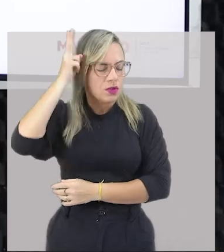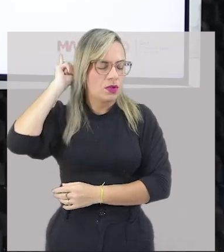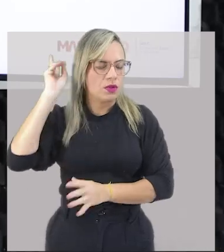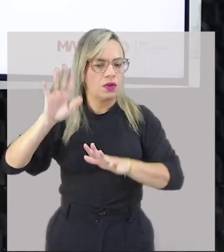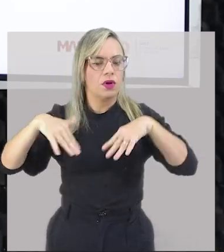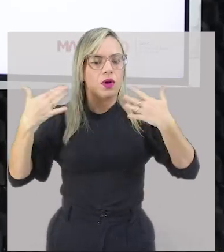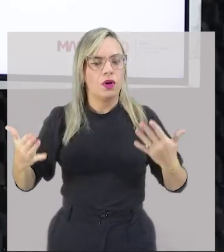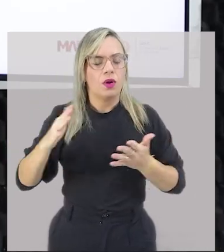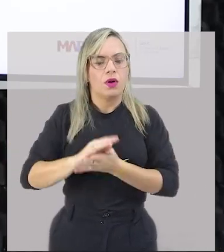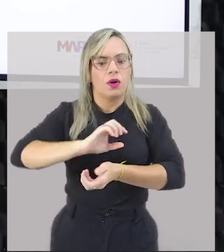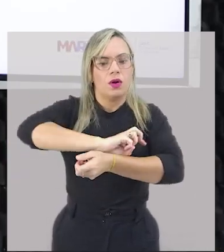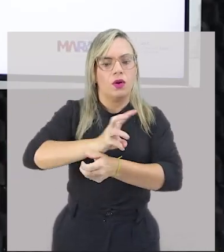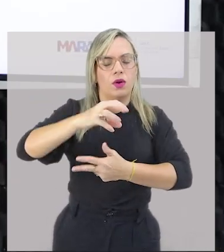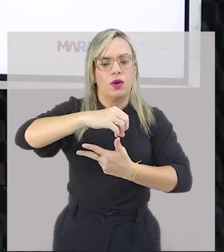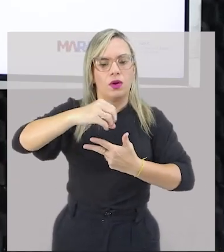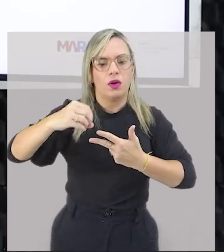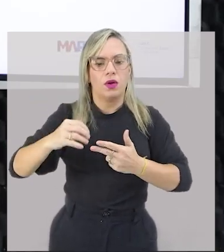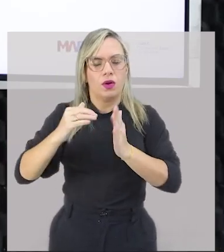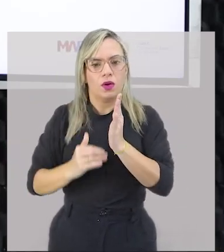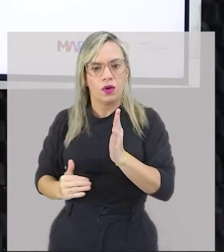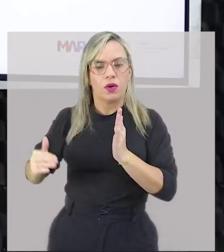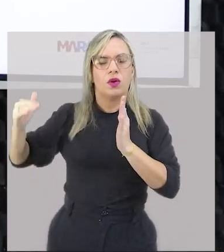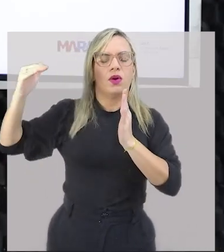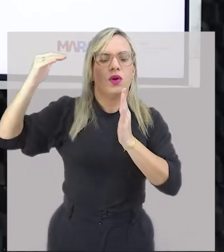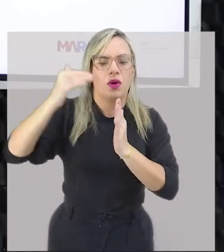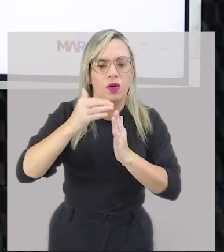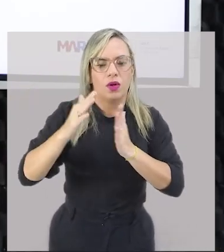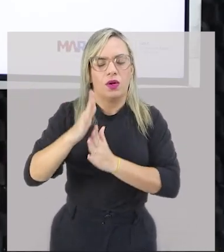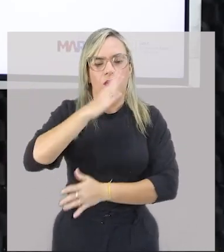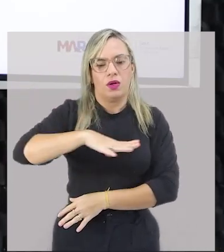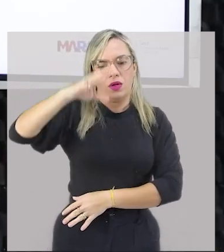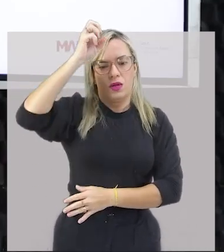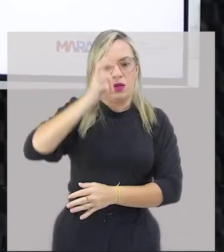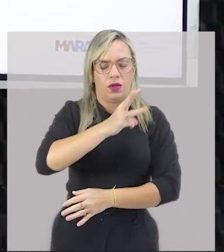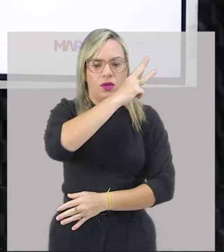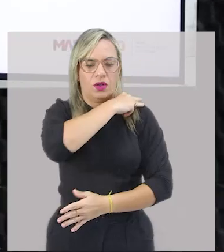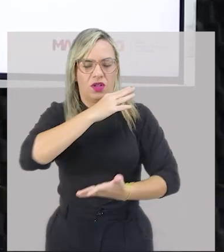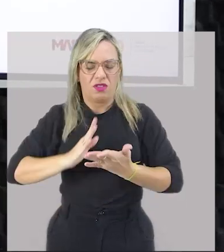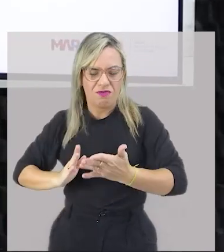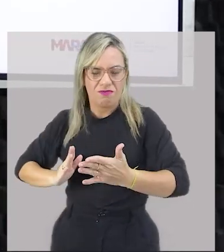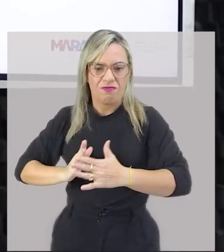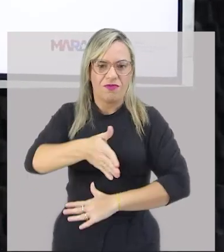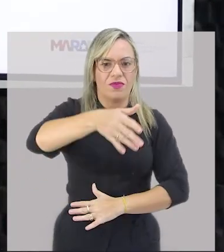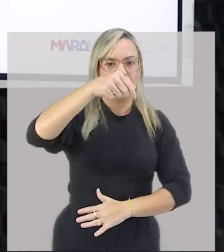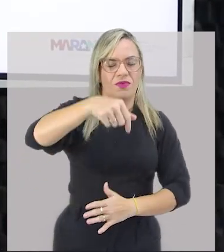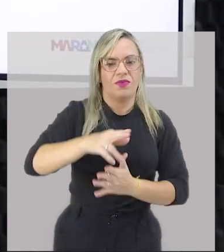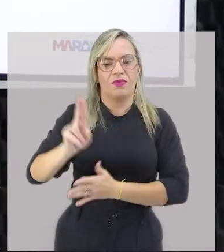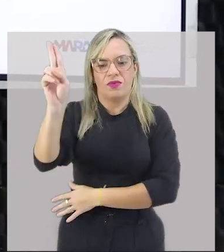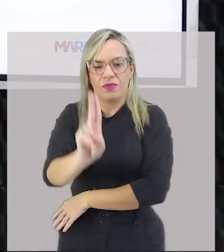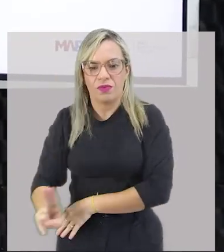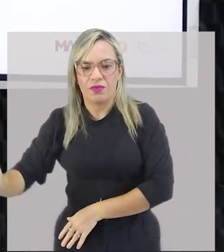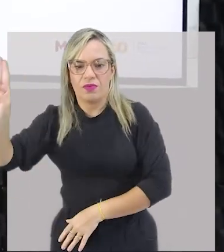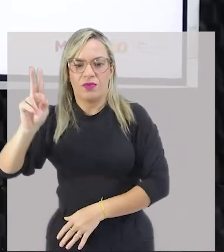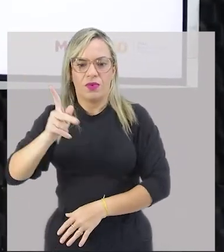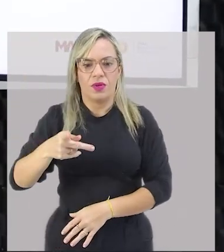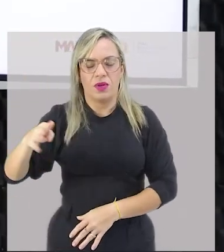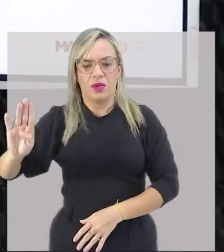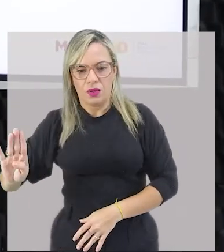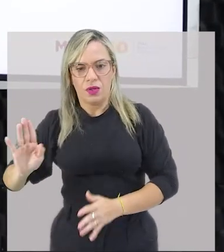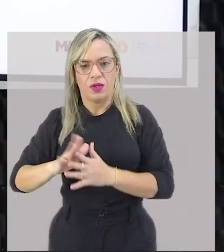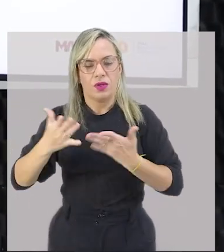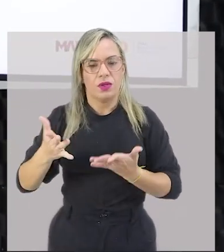Que é para aumentar mais um pouquinho esse nível, sair do terceiro direto para a universidade